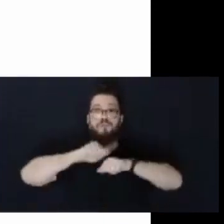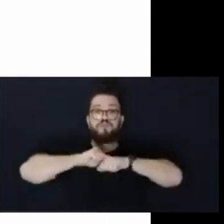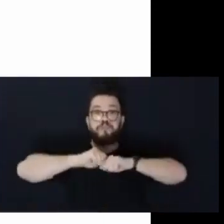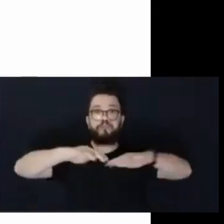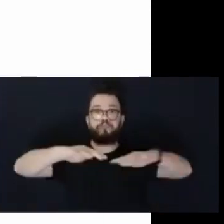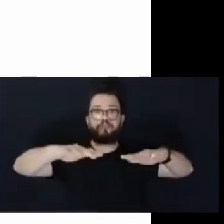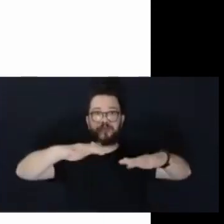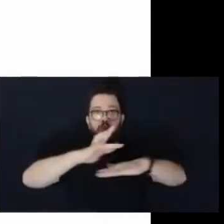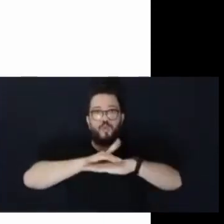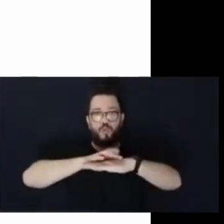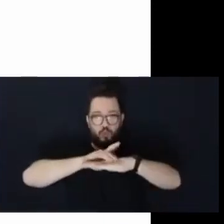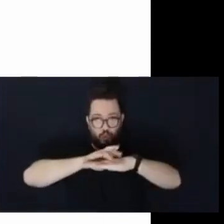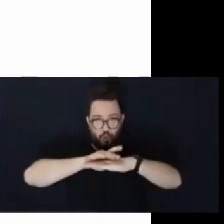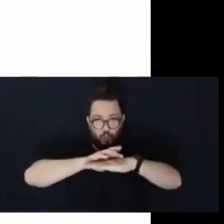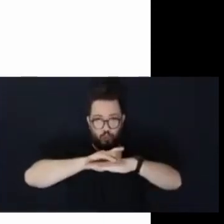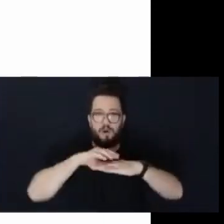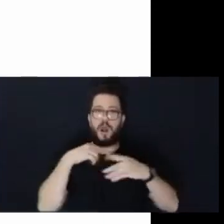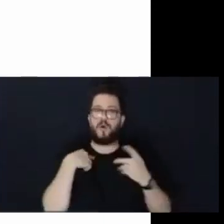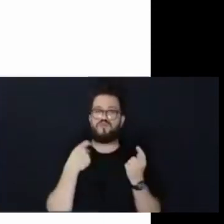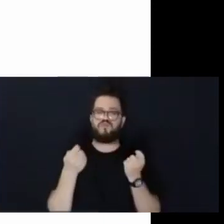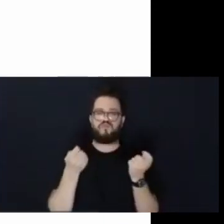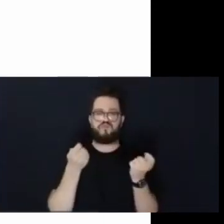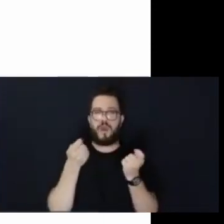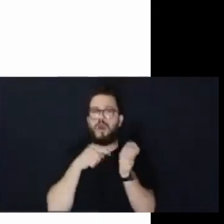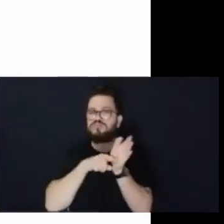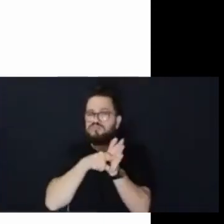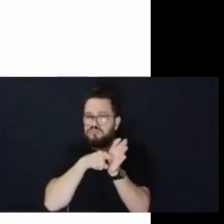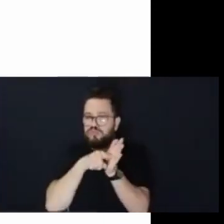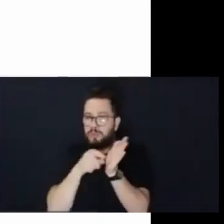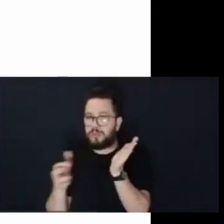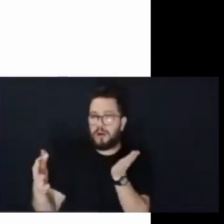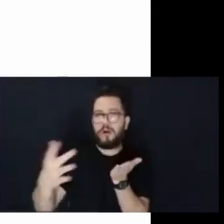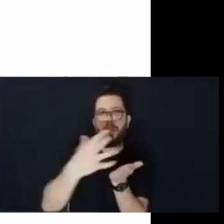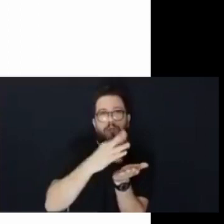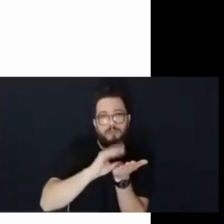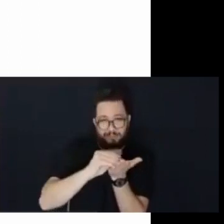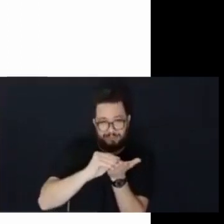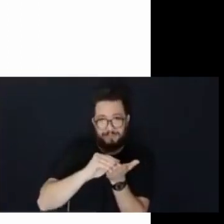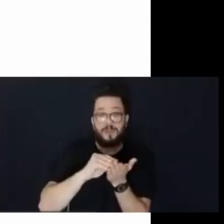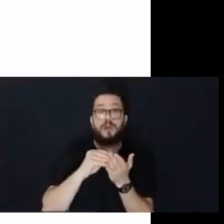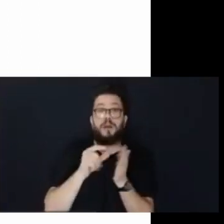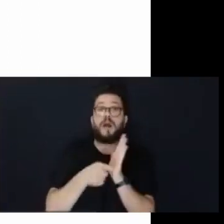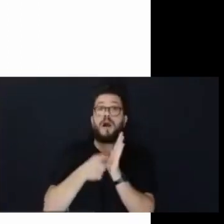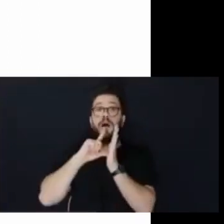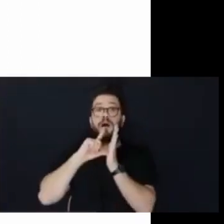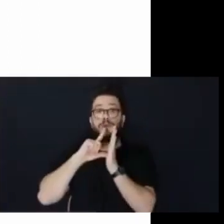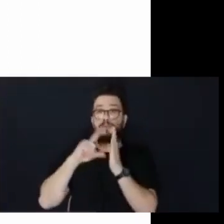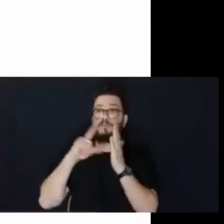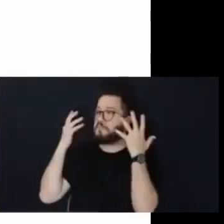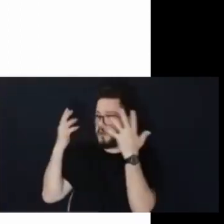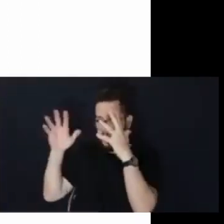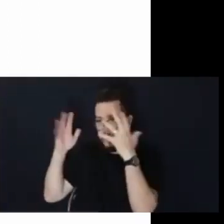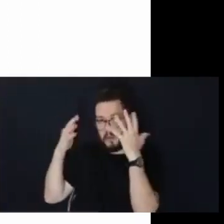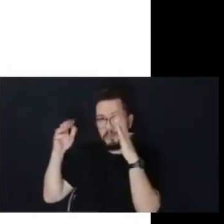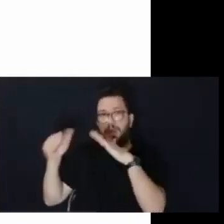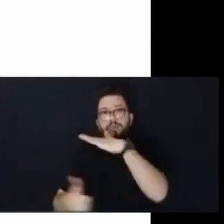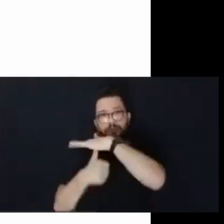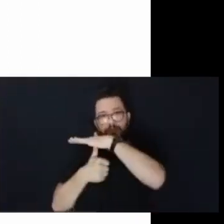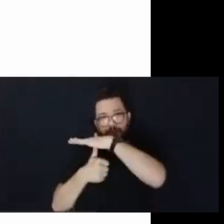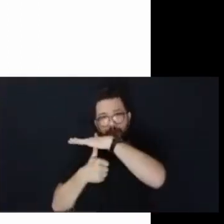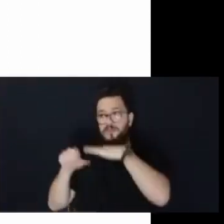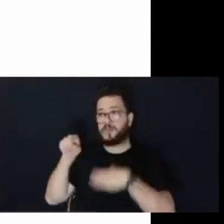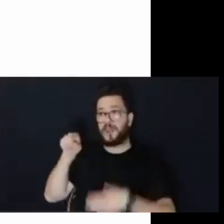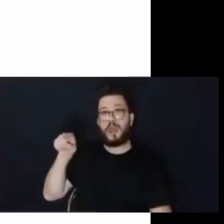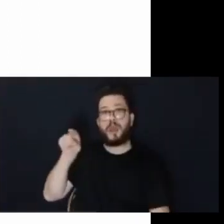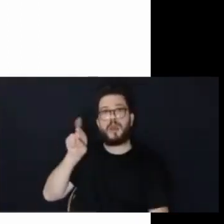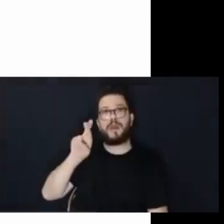pandemia. Eu gostaria, antes de tudo, de parabenizar o reitor da Universidade do Paraná pela sua fala